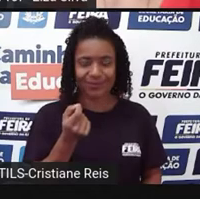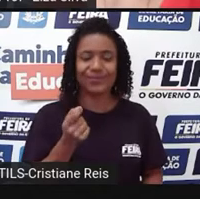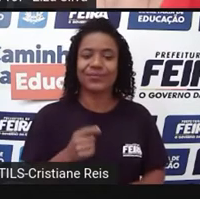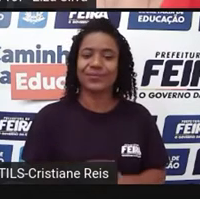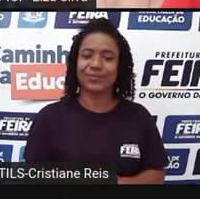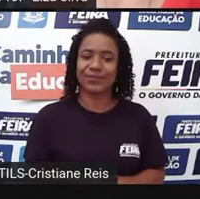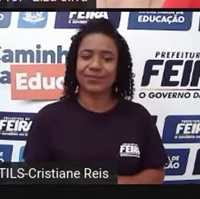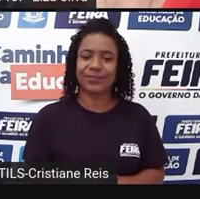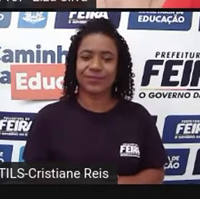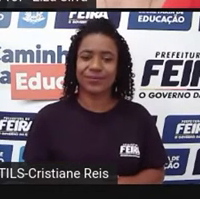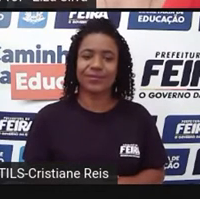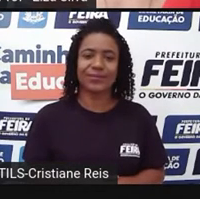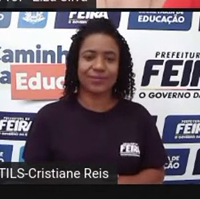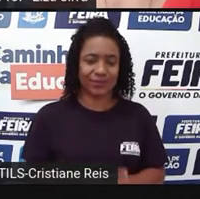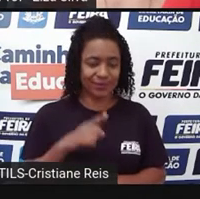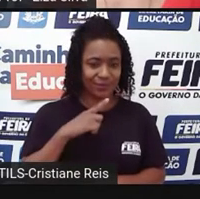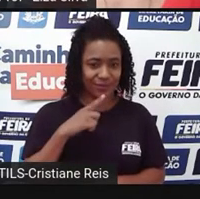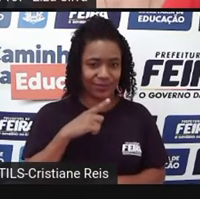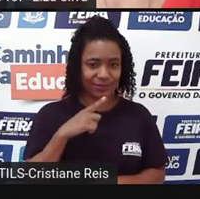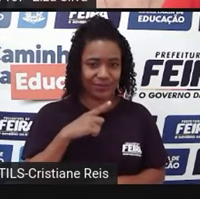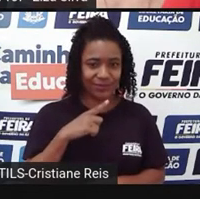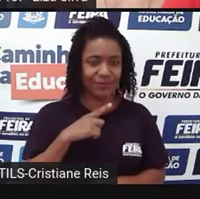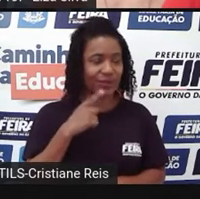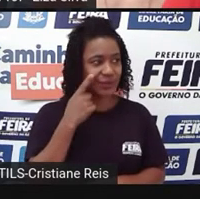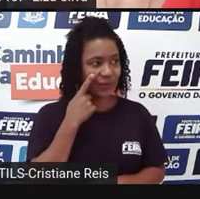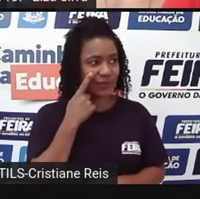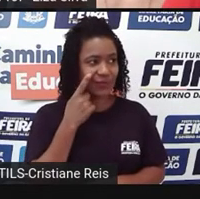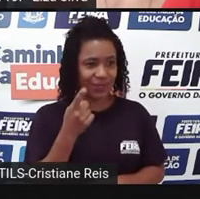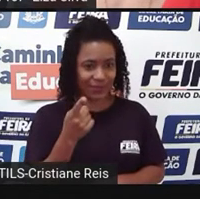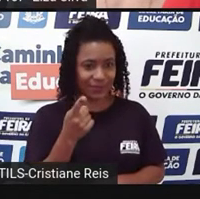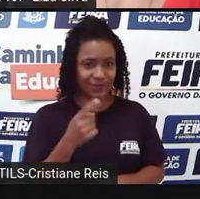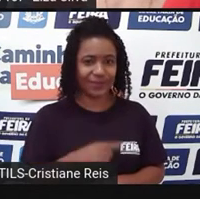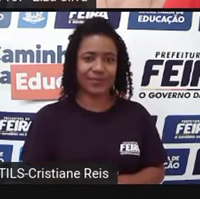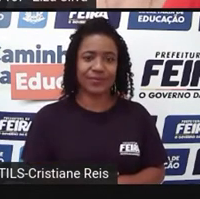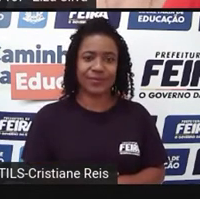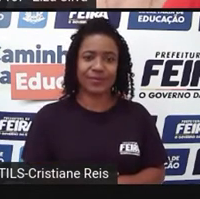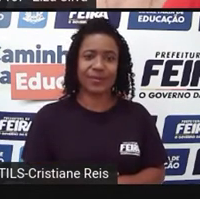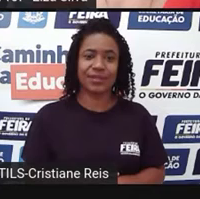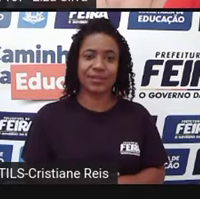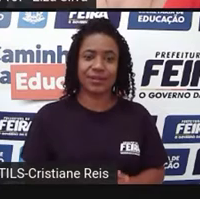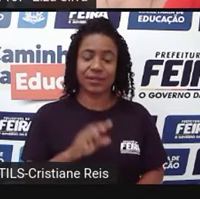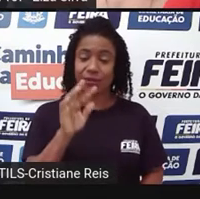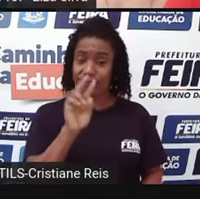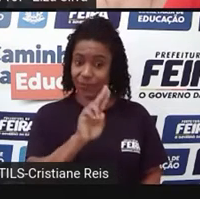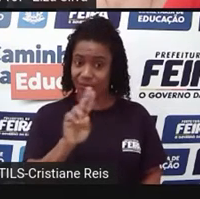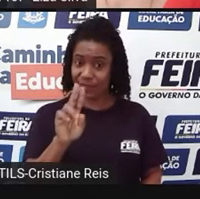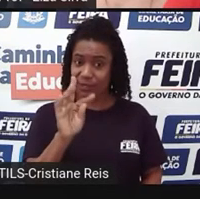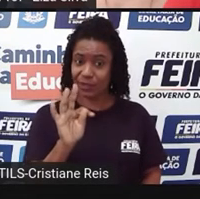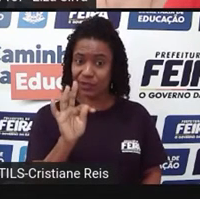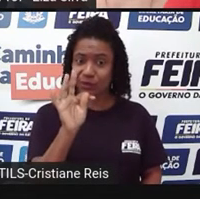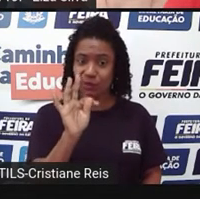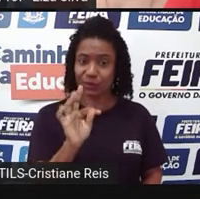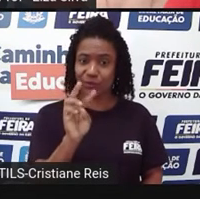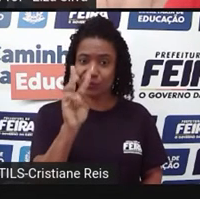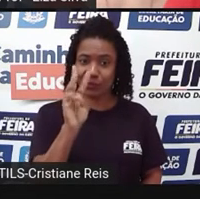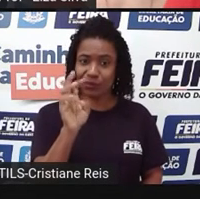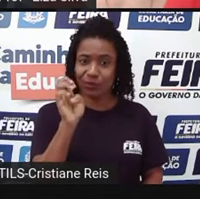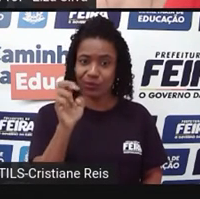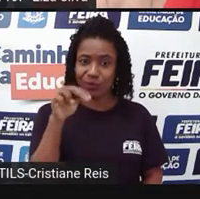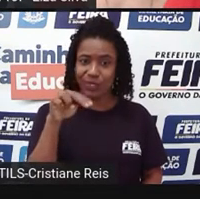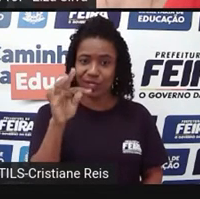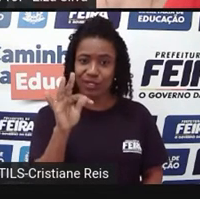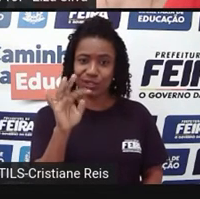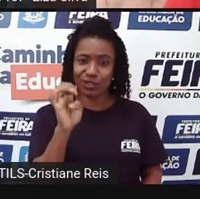colocando o término dele né Observe como fica Suelen o y é substituído por ih